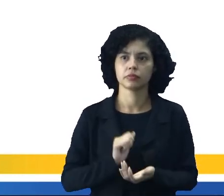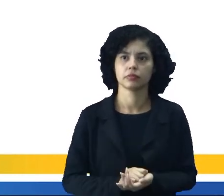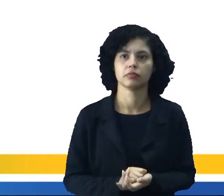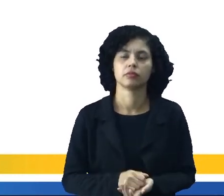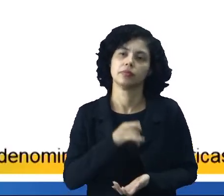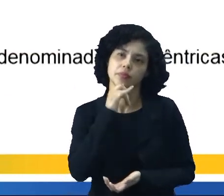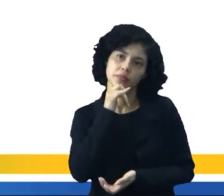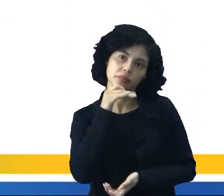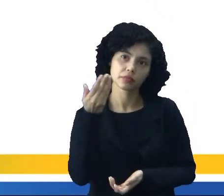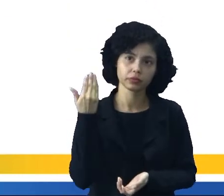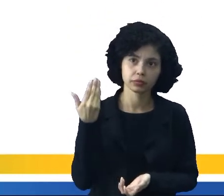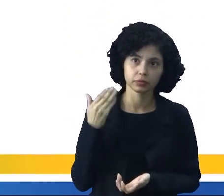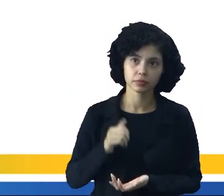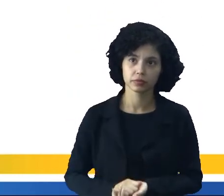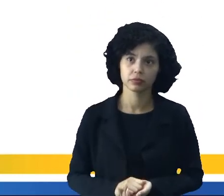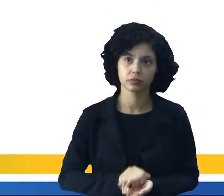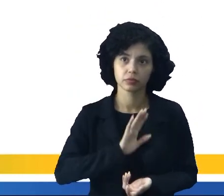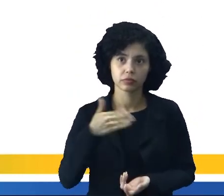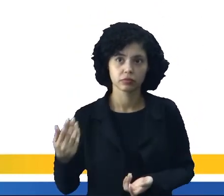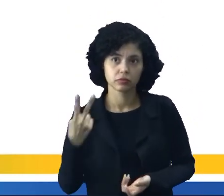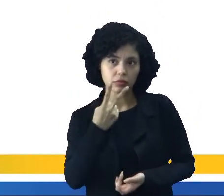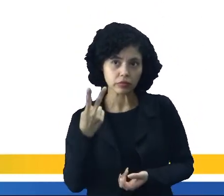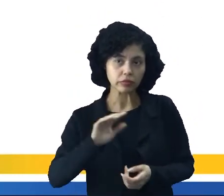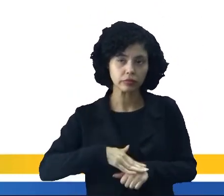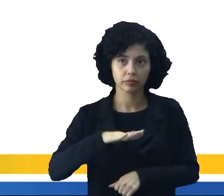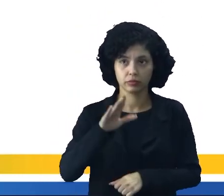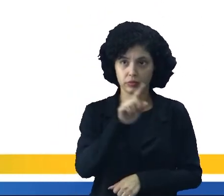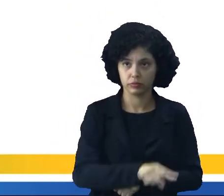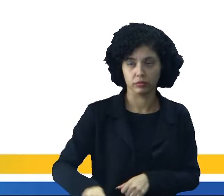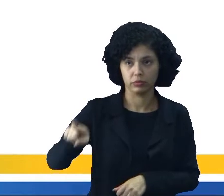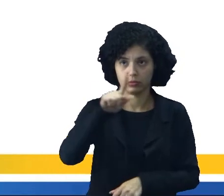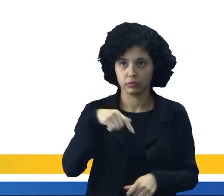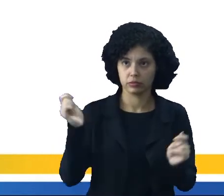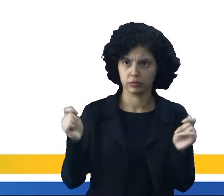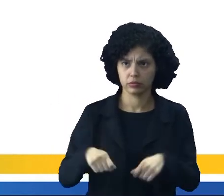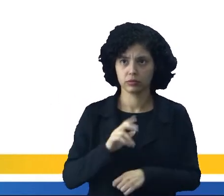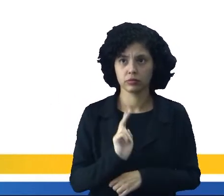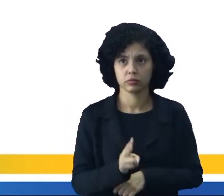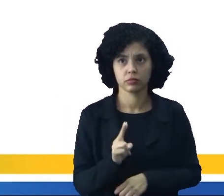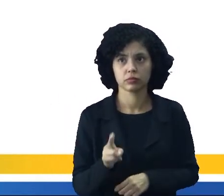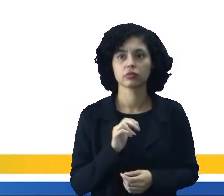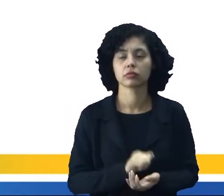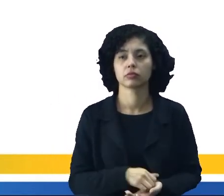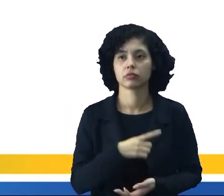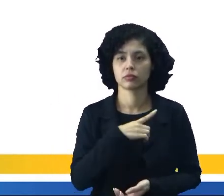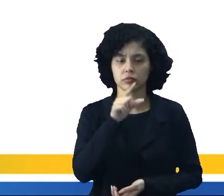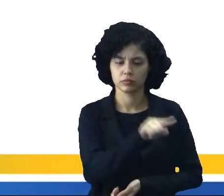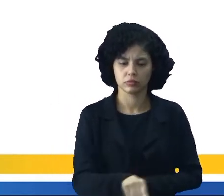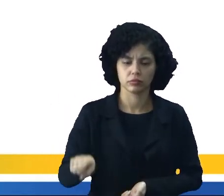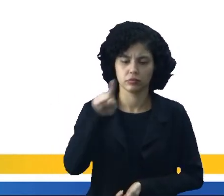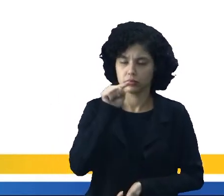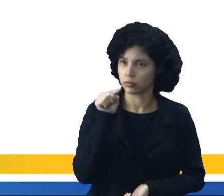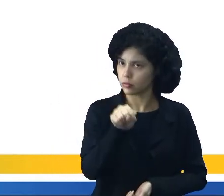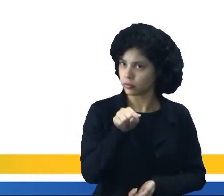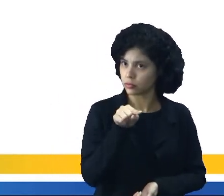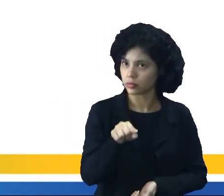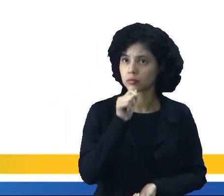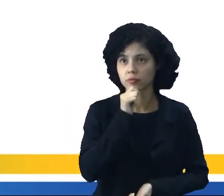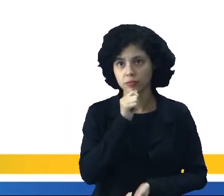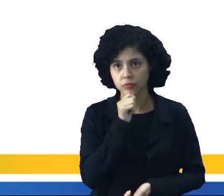no exemplo anterior quando duas ou mais circunferências possui o mesmo centro são